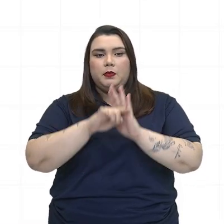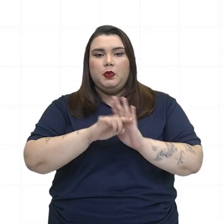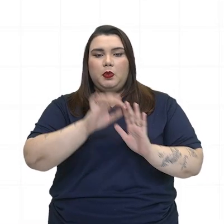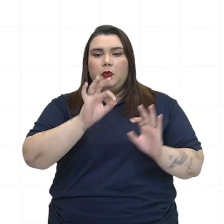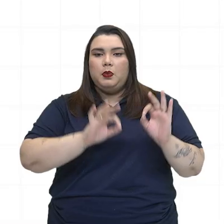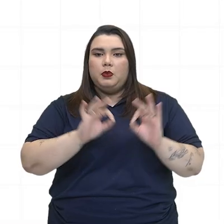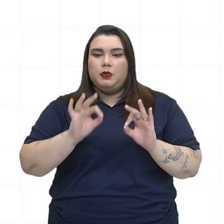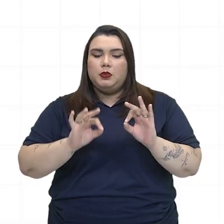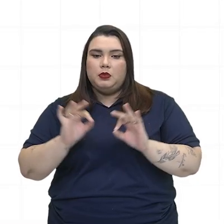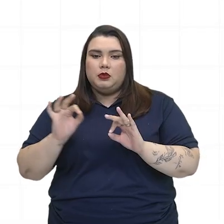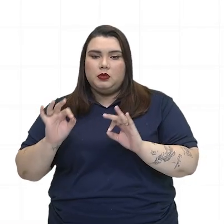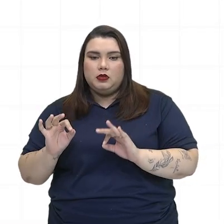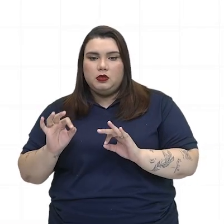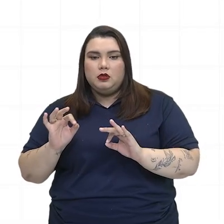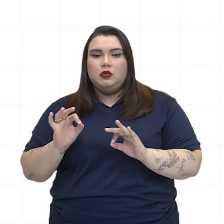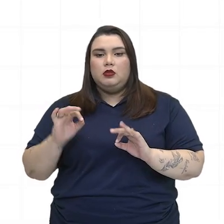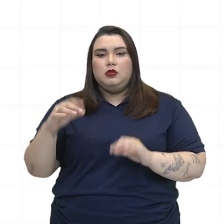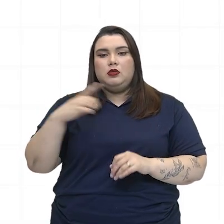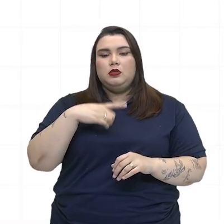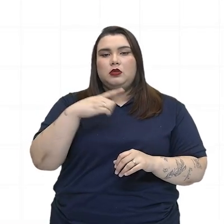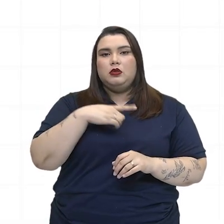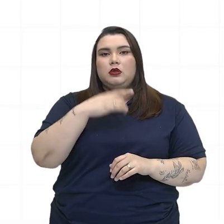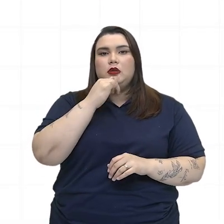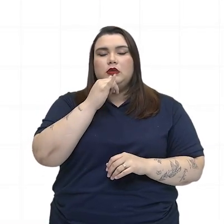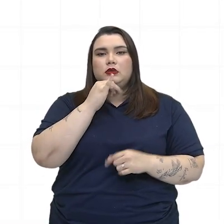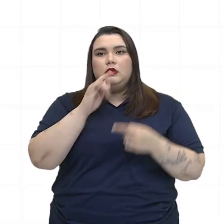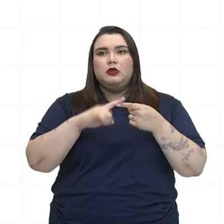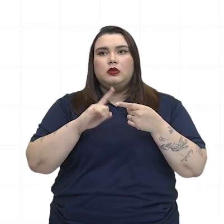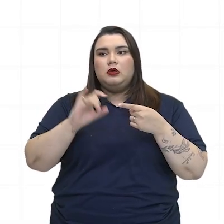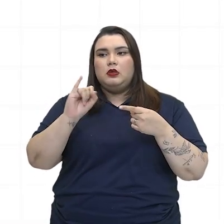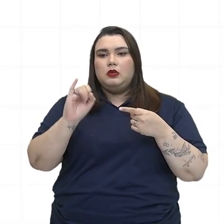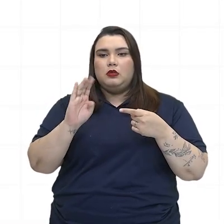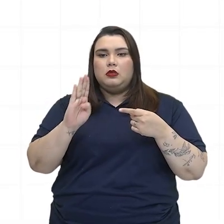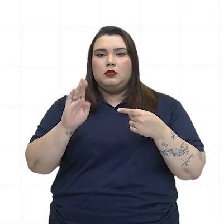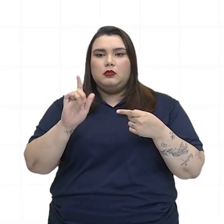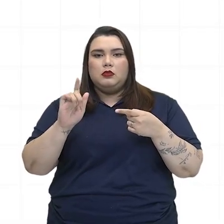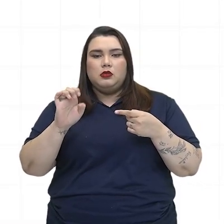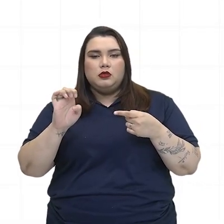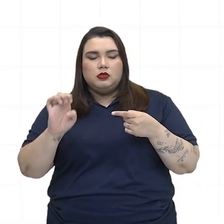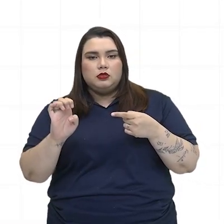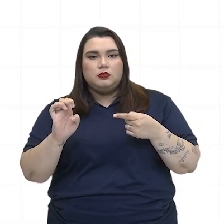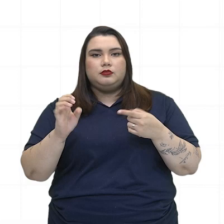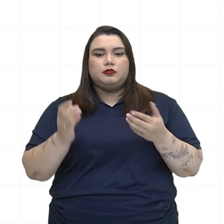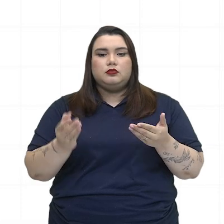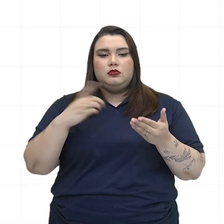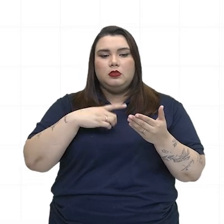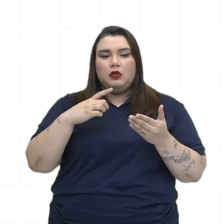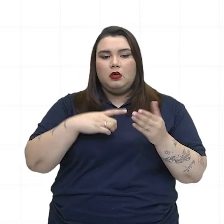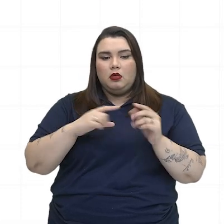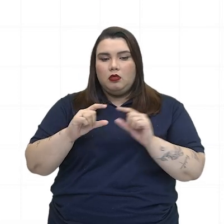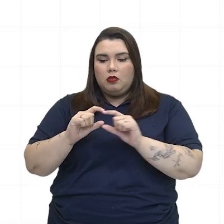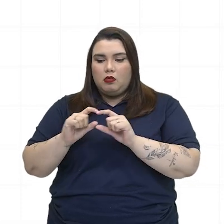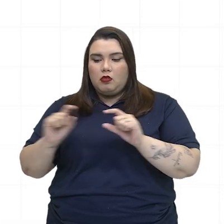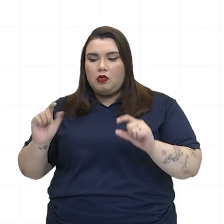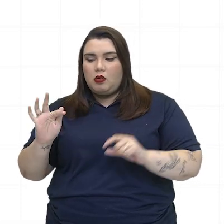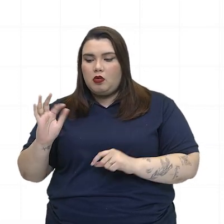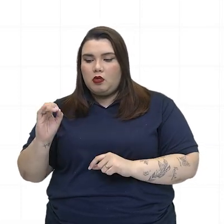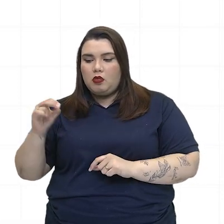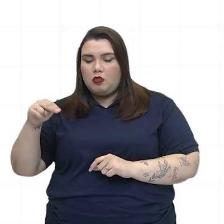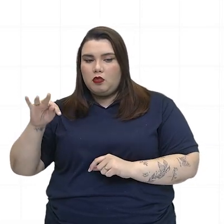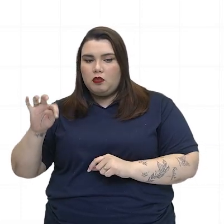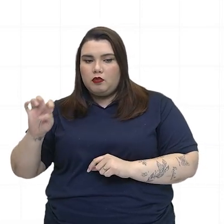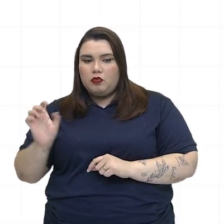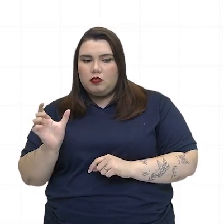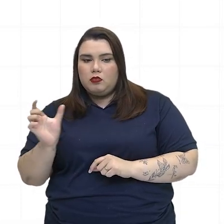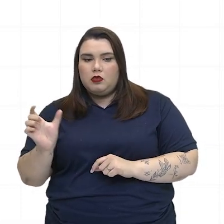organizada por instituições de pesquisa como o IBGE e tudo mais, quando vem a fonte aqui, vem no caso,